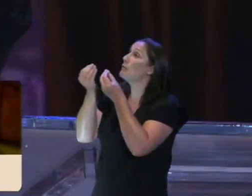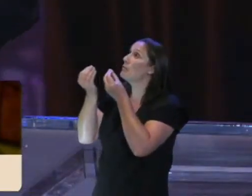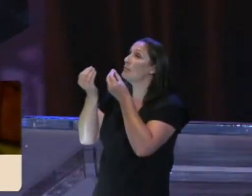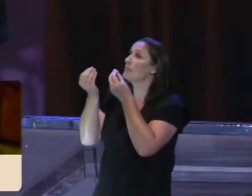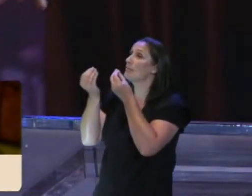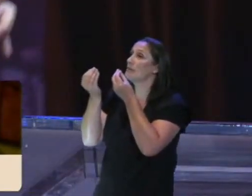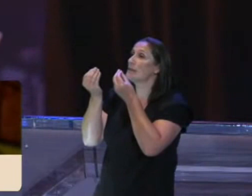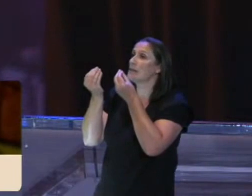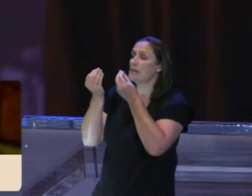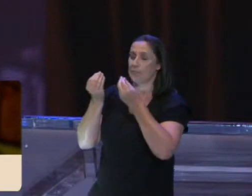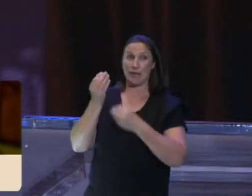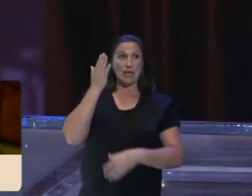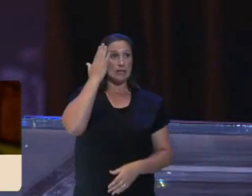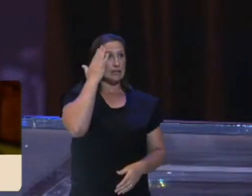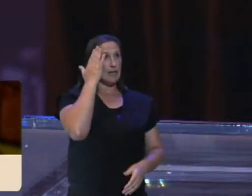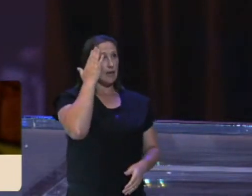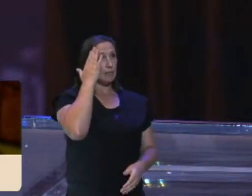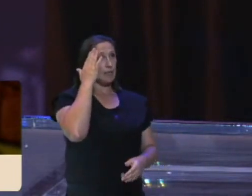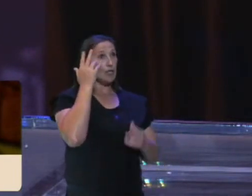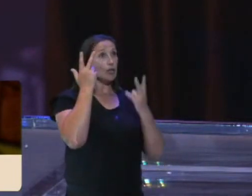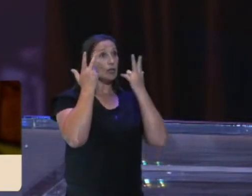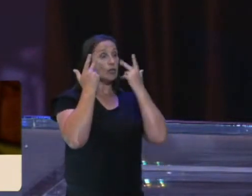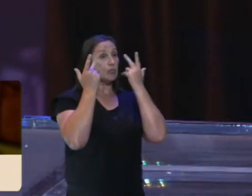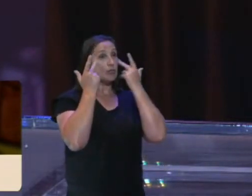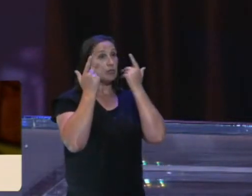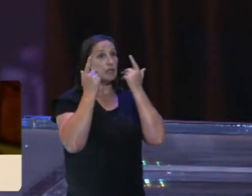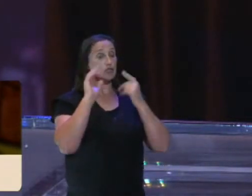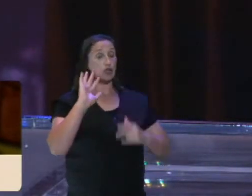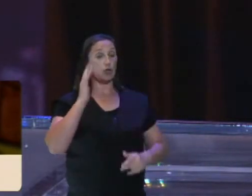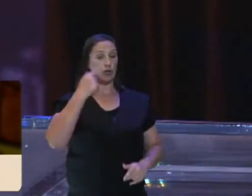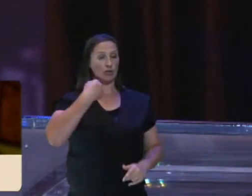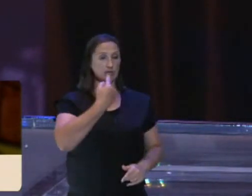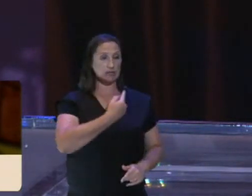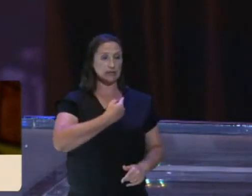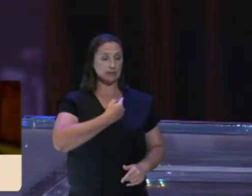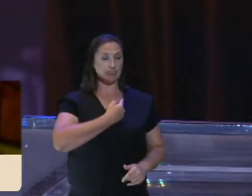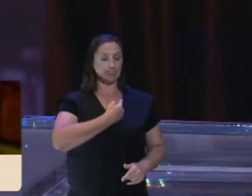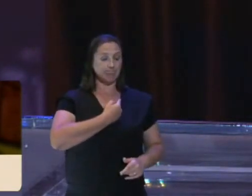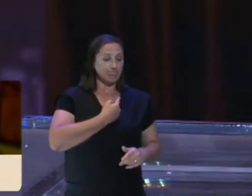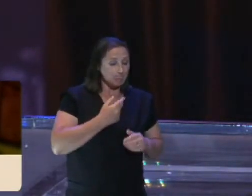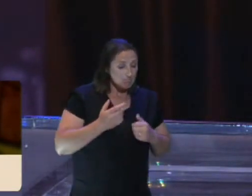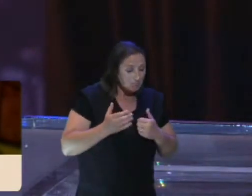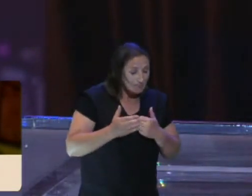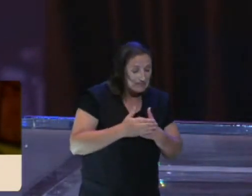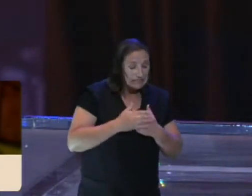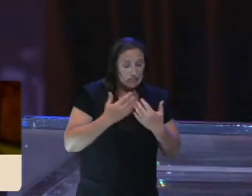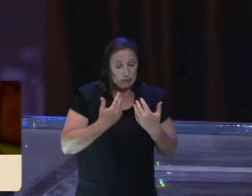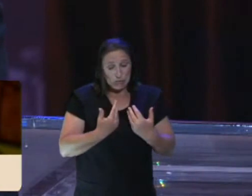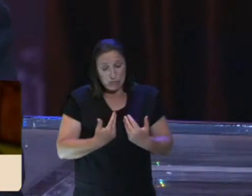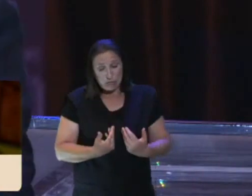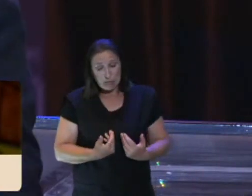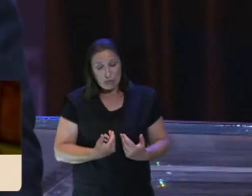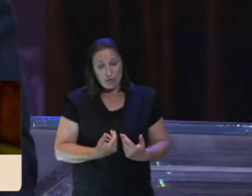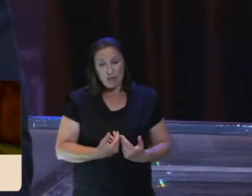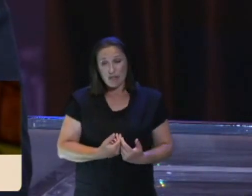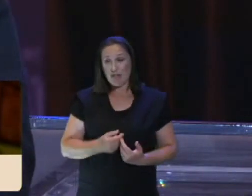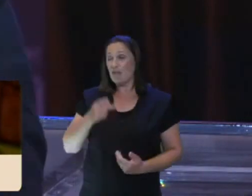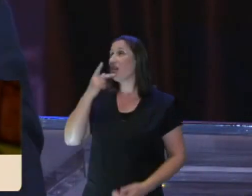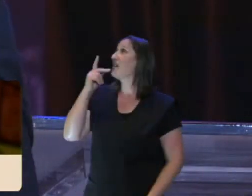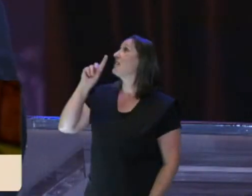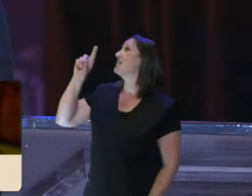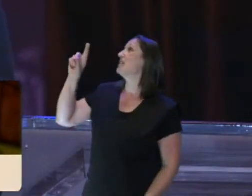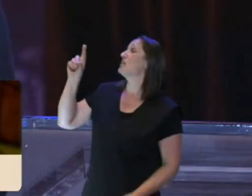normalmente quando a gente está na caverna, e quando Deus nos dá uma nova missão, a gente diz, não dá certo,